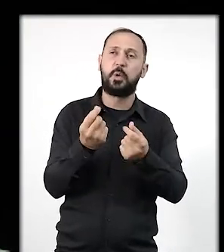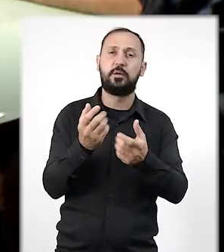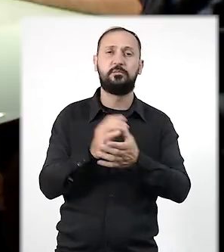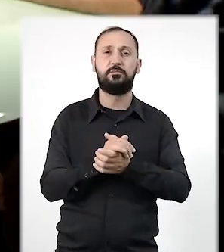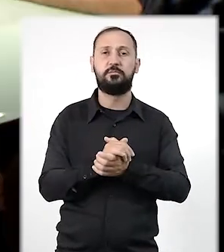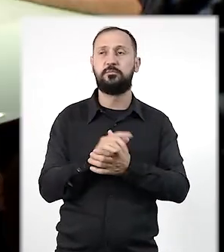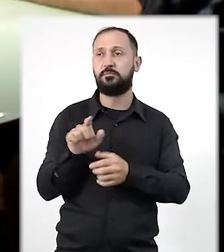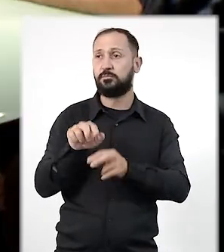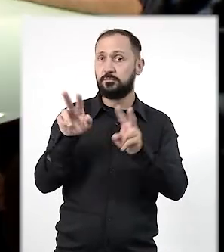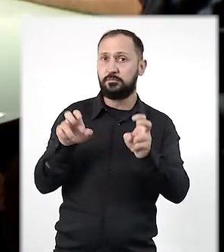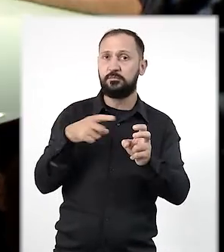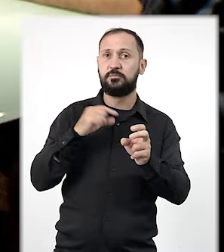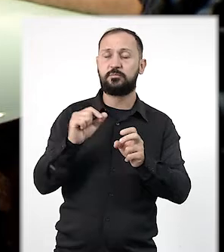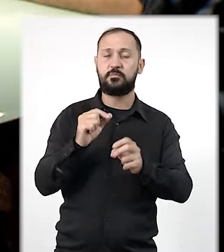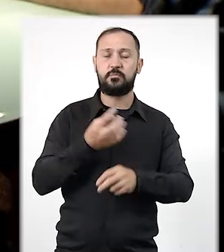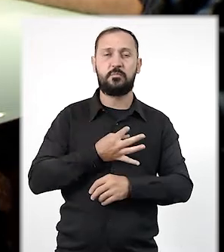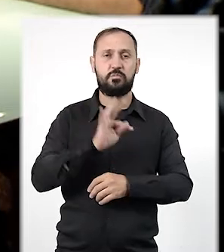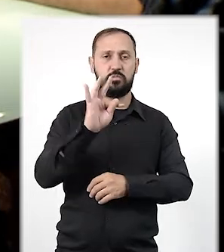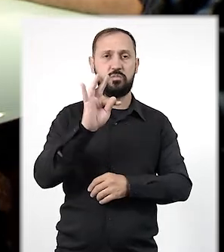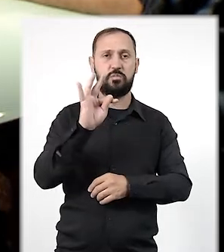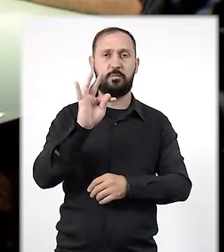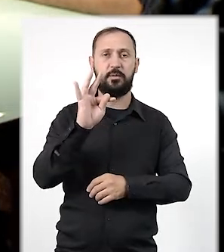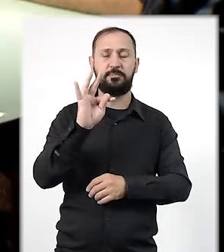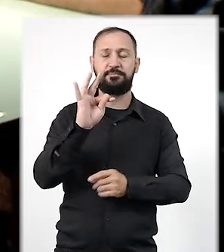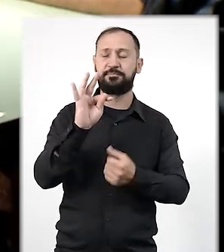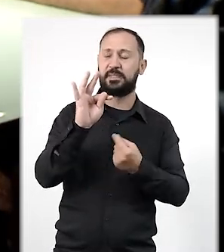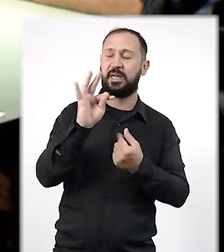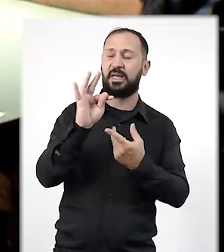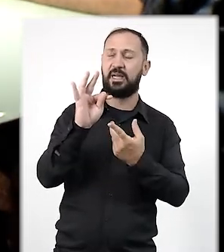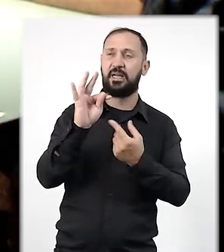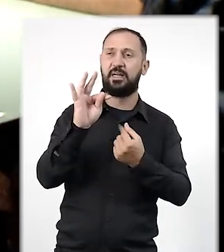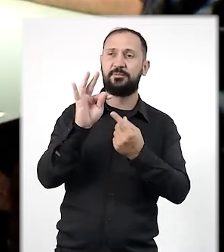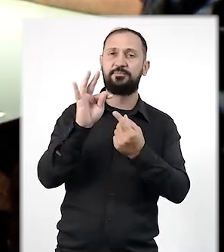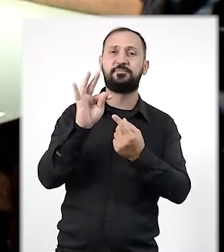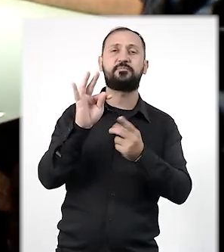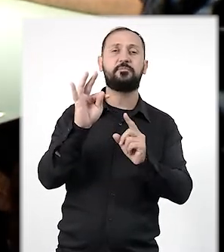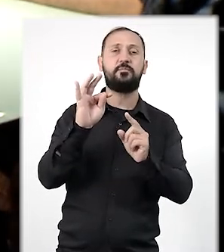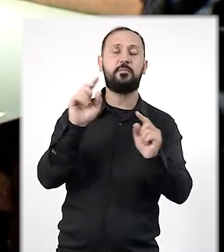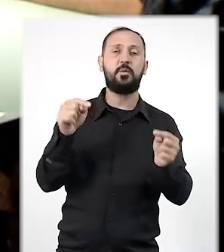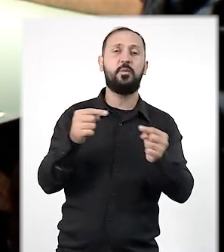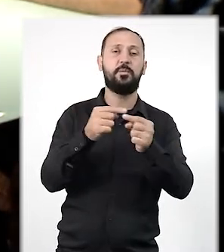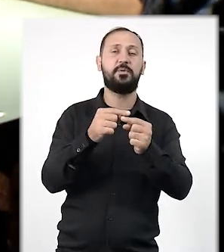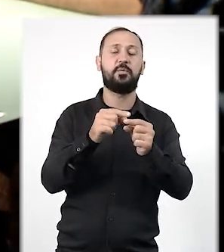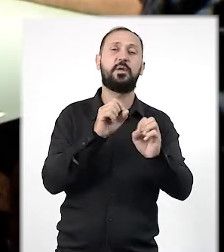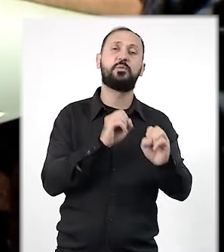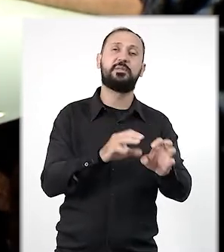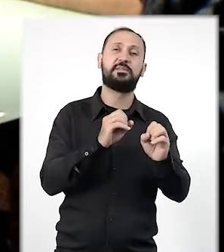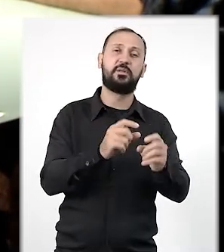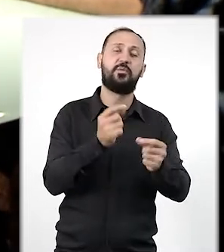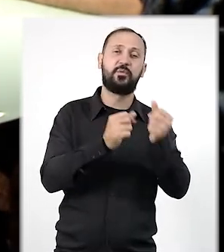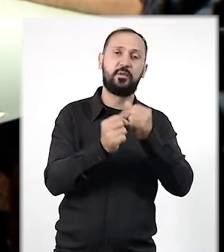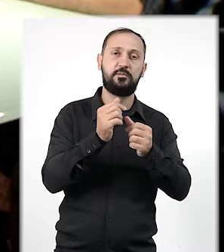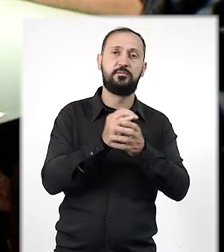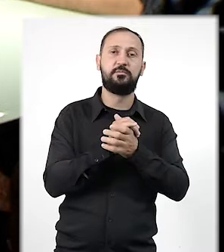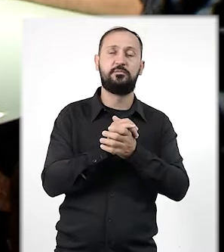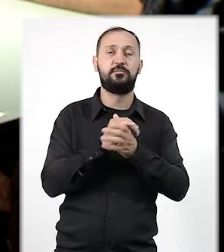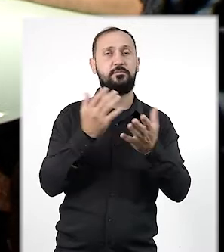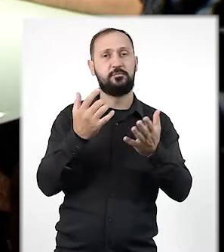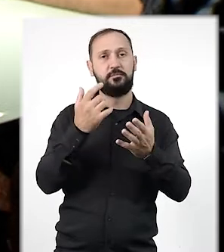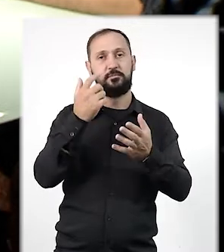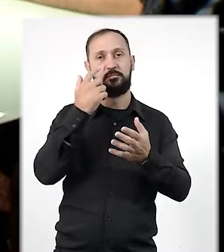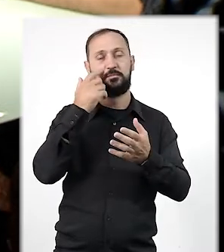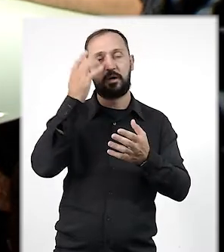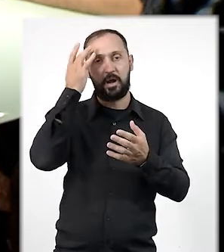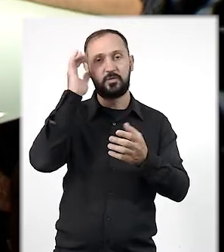situação, a testosterona que ficou relacionada com a educação financeira, consequentemente, então, a